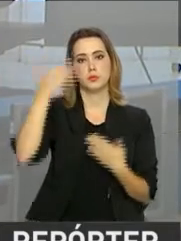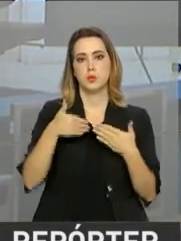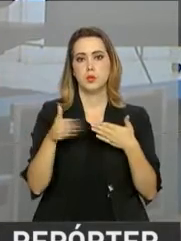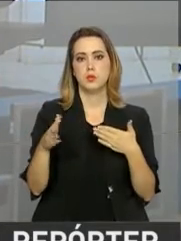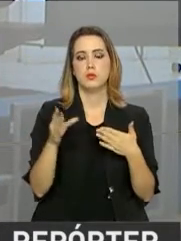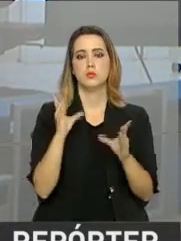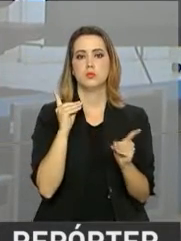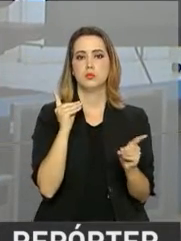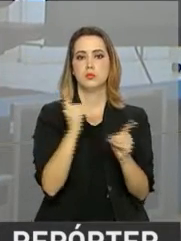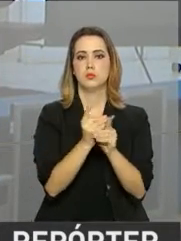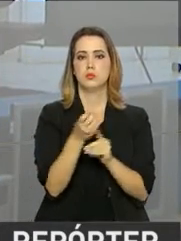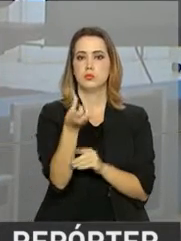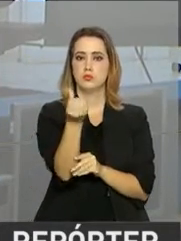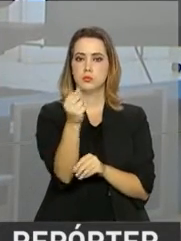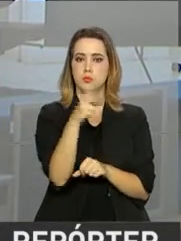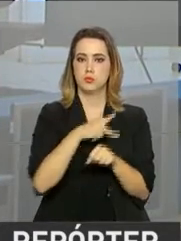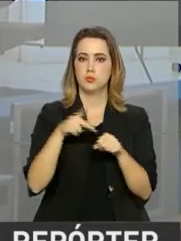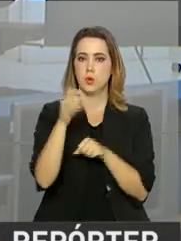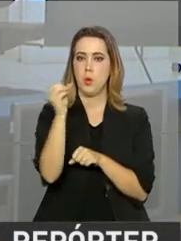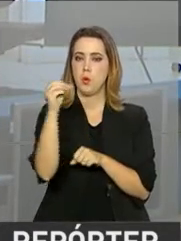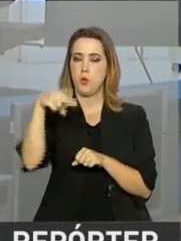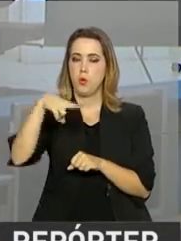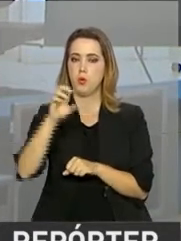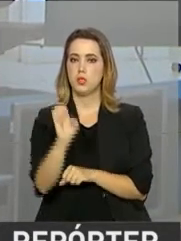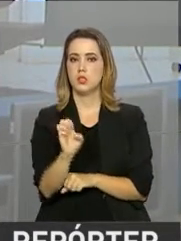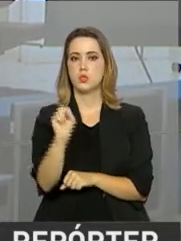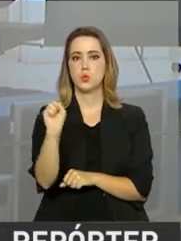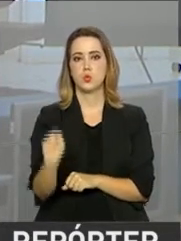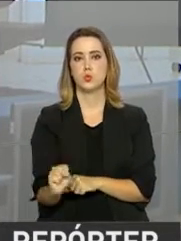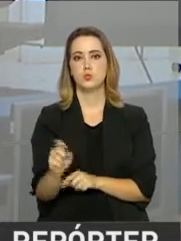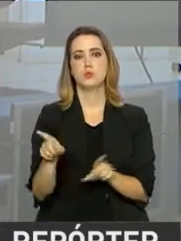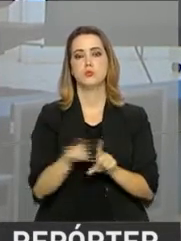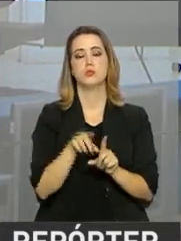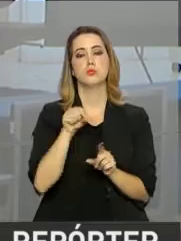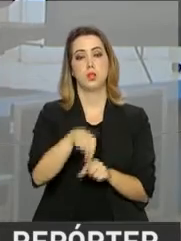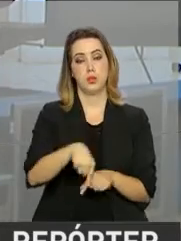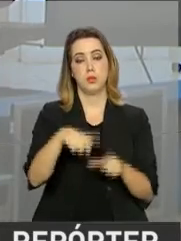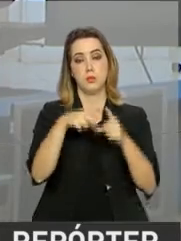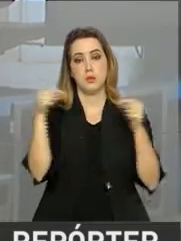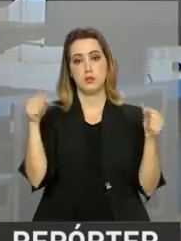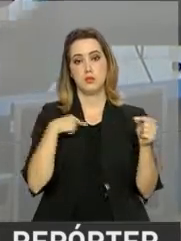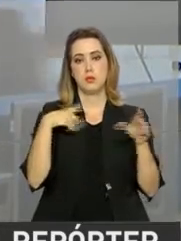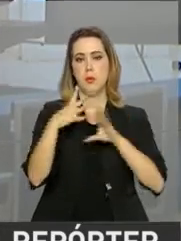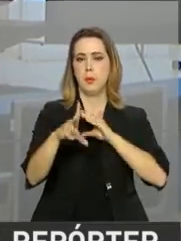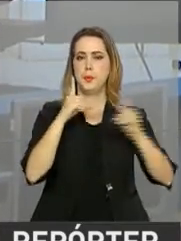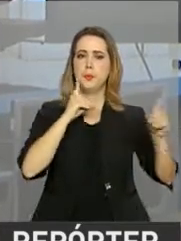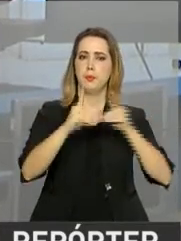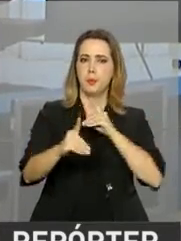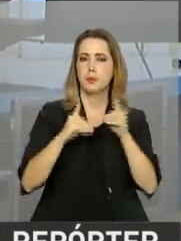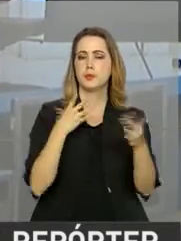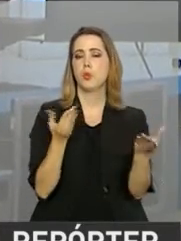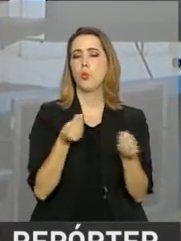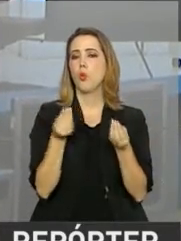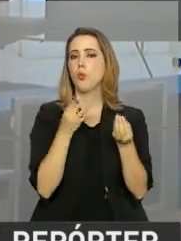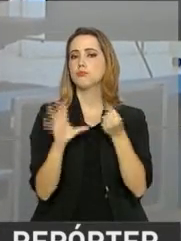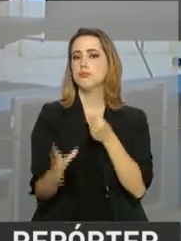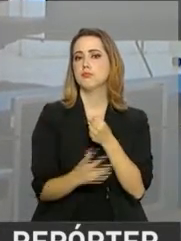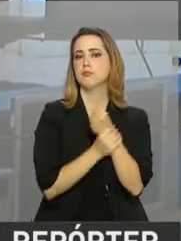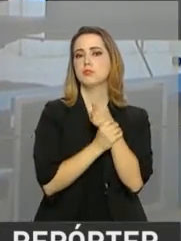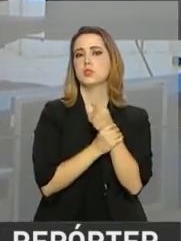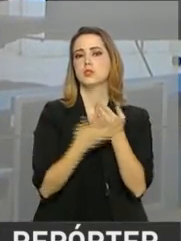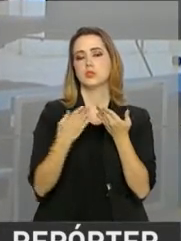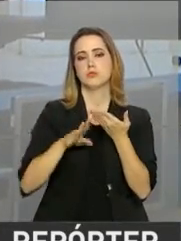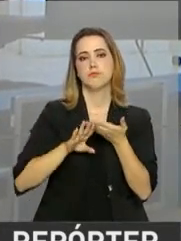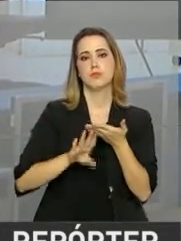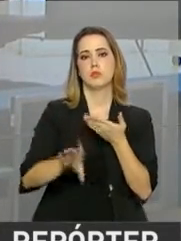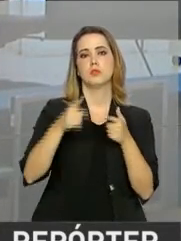representantes de seis países do cone sul as autoridades estão reunidas aqui em brasília para debater estratégias comuns de combate a crimes